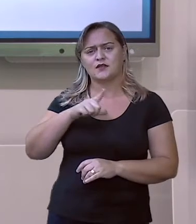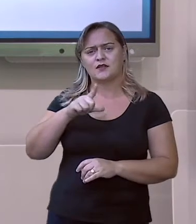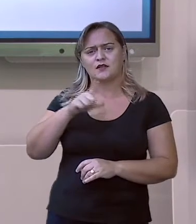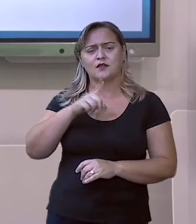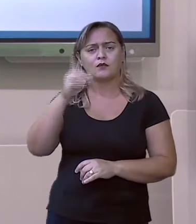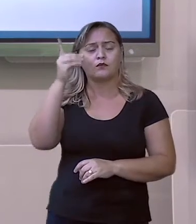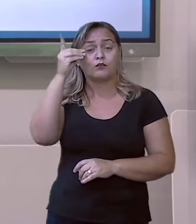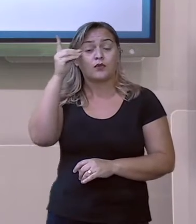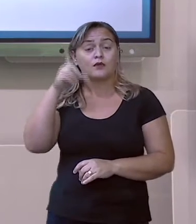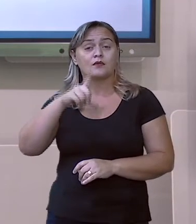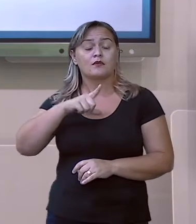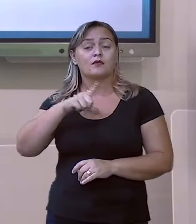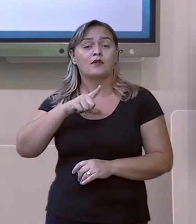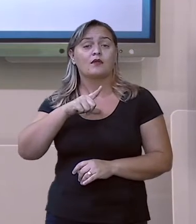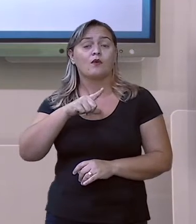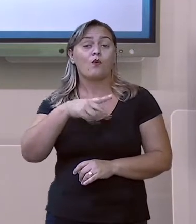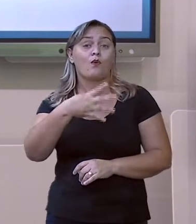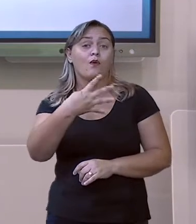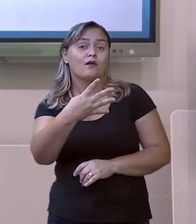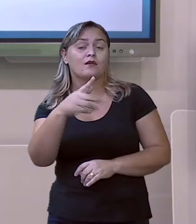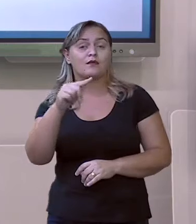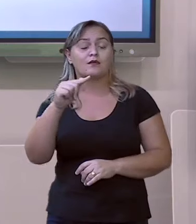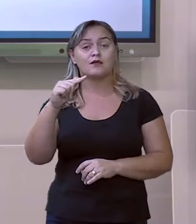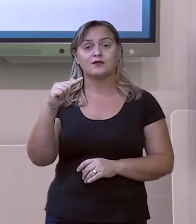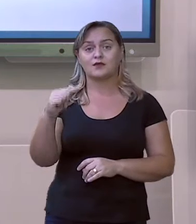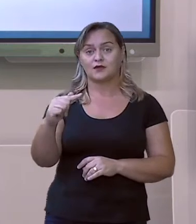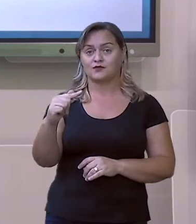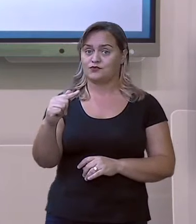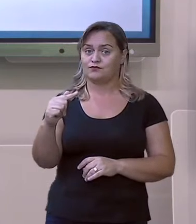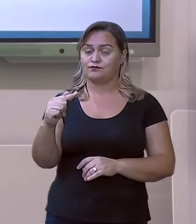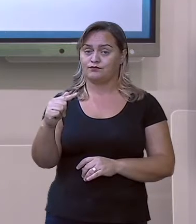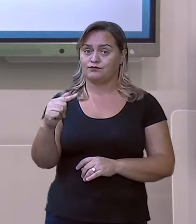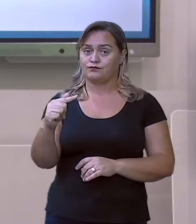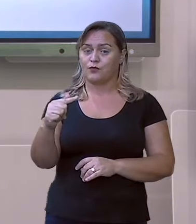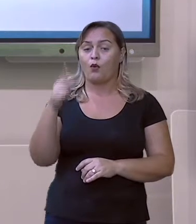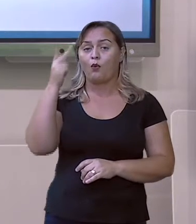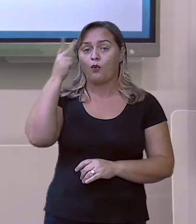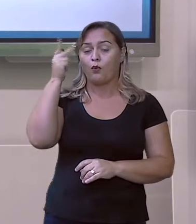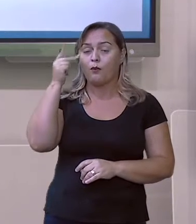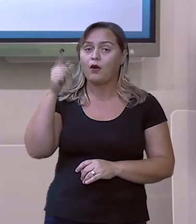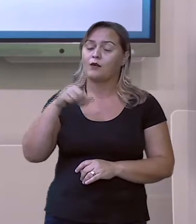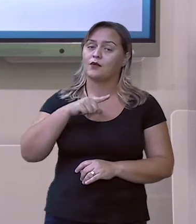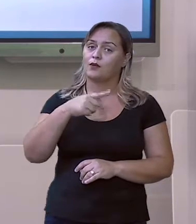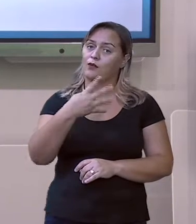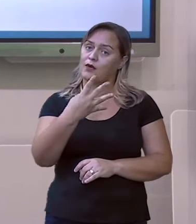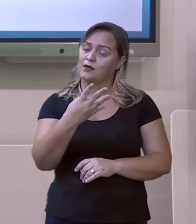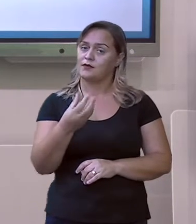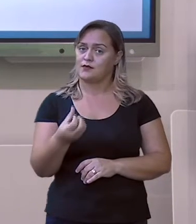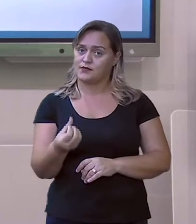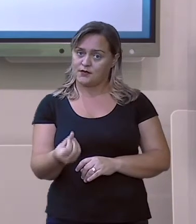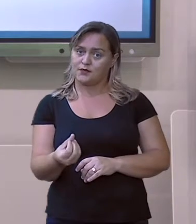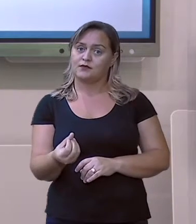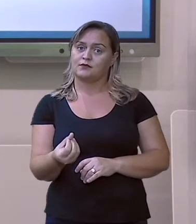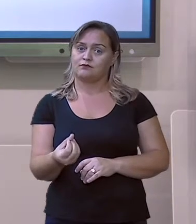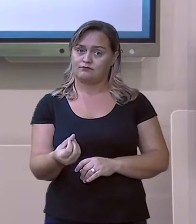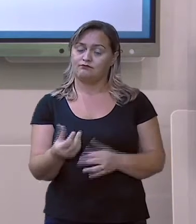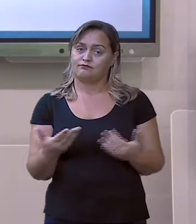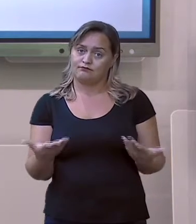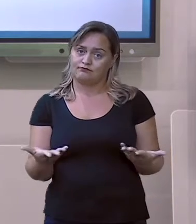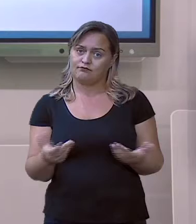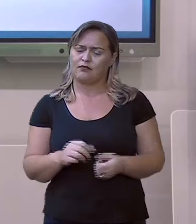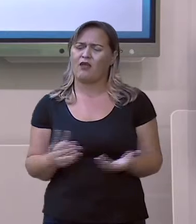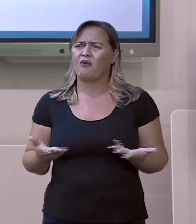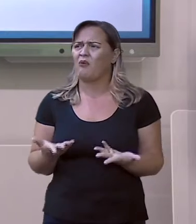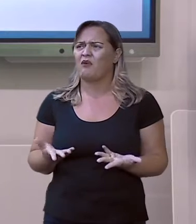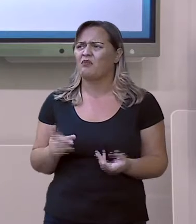de ter 46, que é a normalidade. De quem é a culpa da criança ter nascido então com a síndrome de